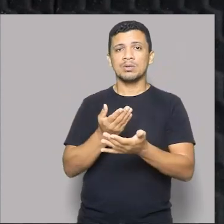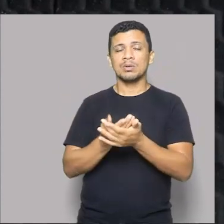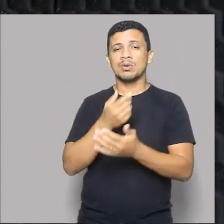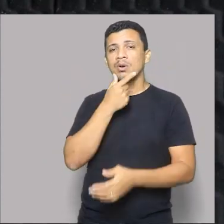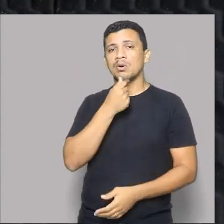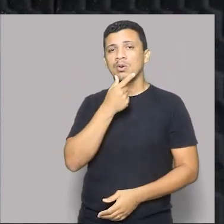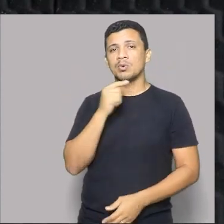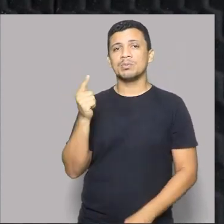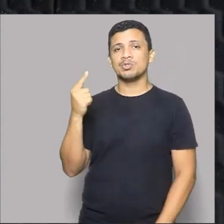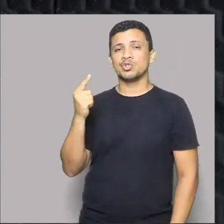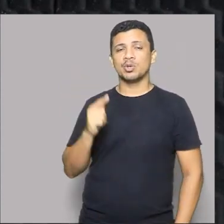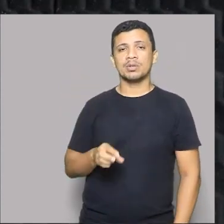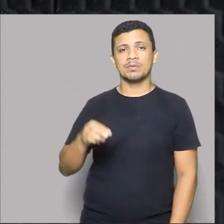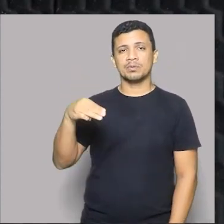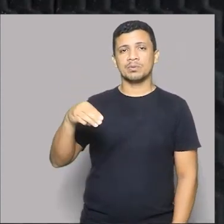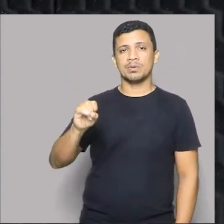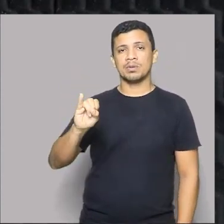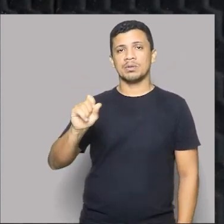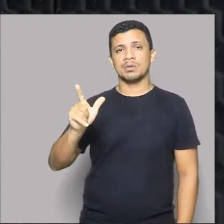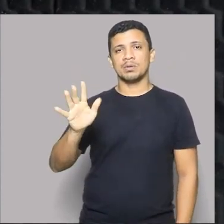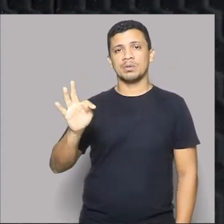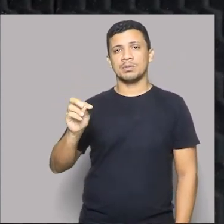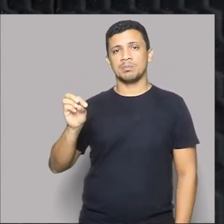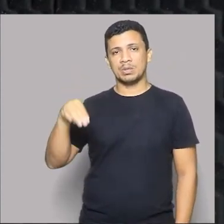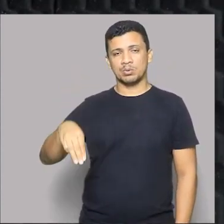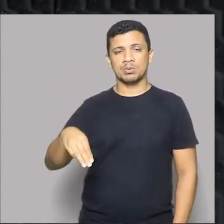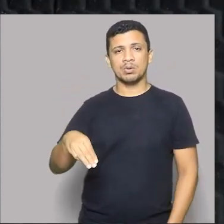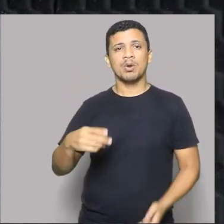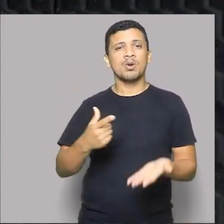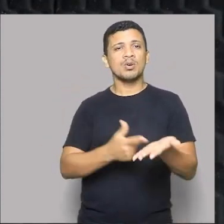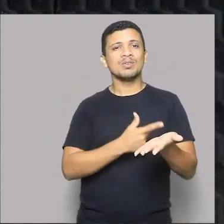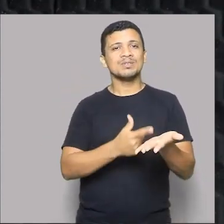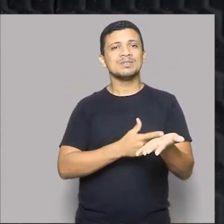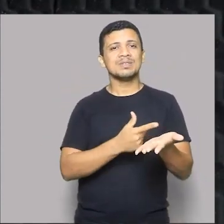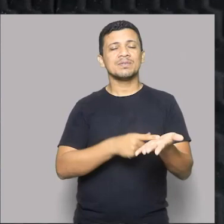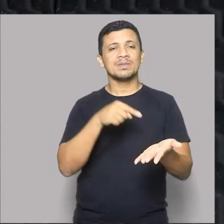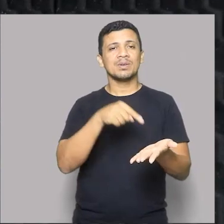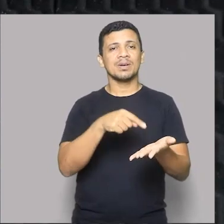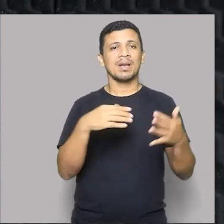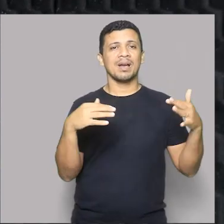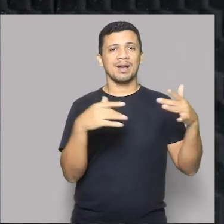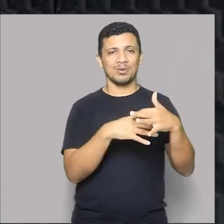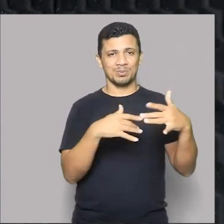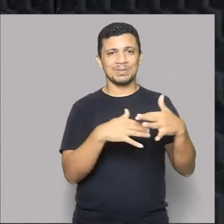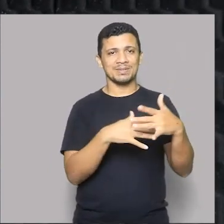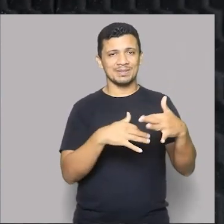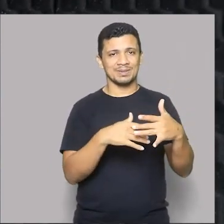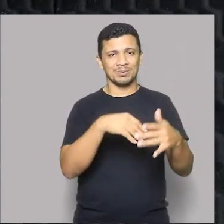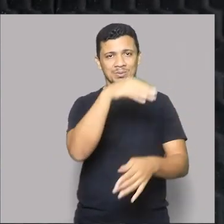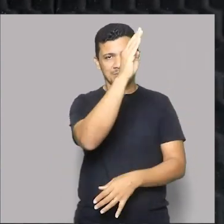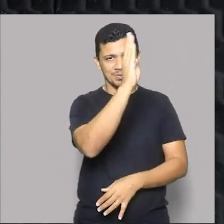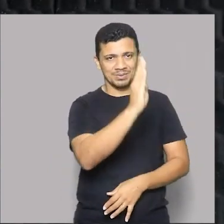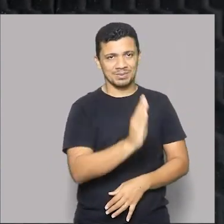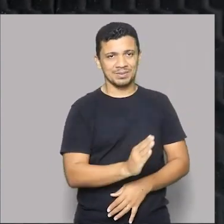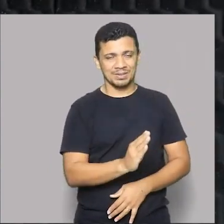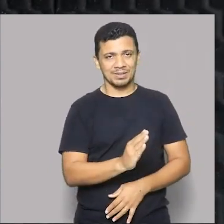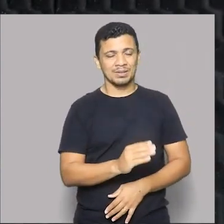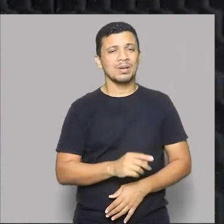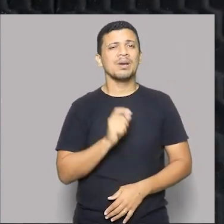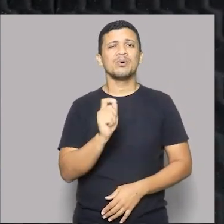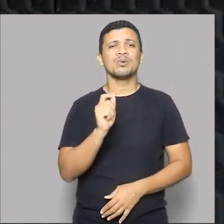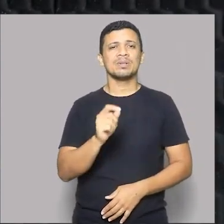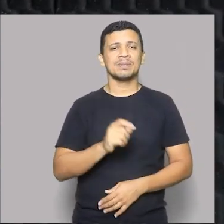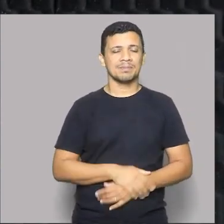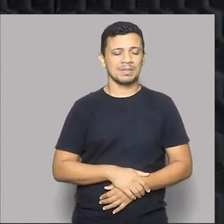Milton Santos, que publicou uma obra, inclusive, chamada de A Urbanização Brasileira. Ele diz que o